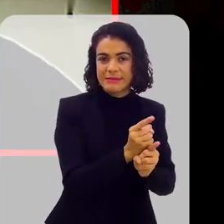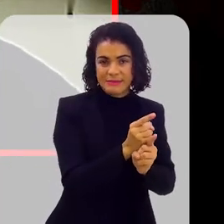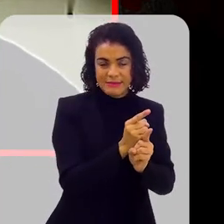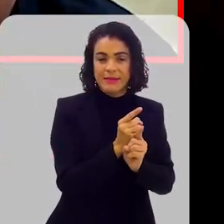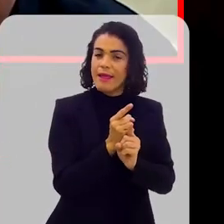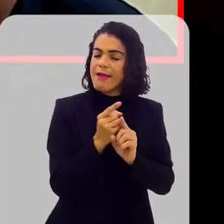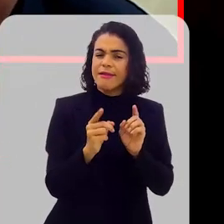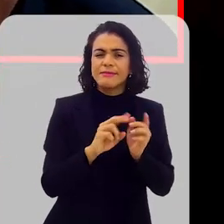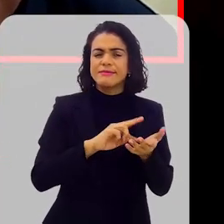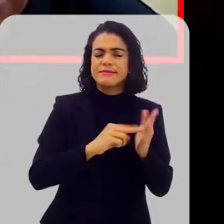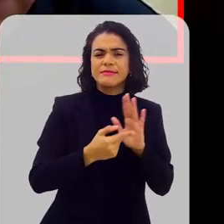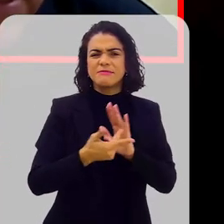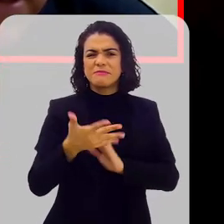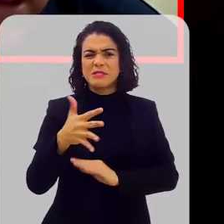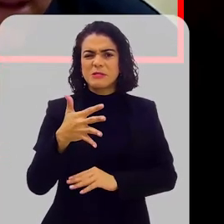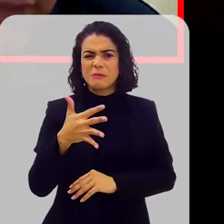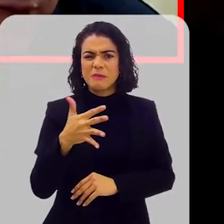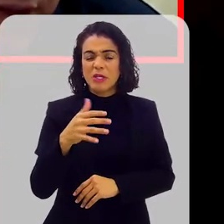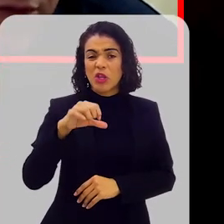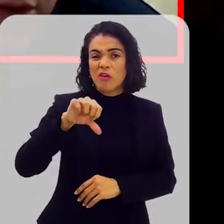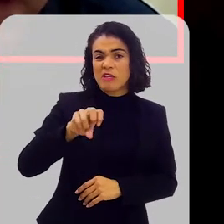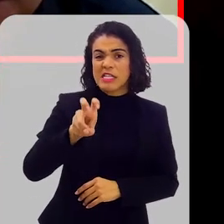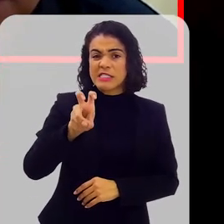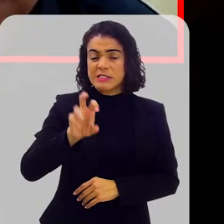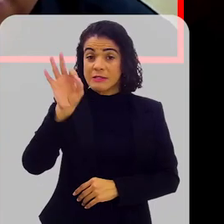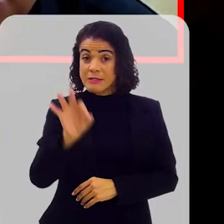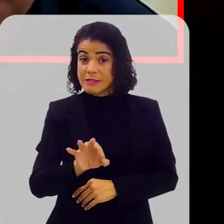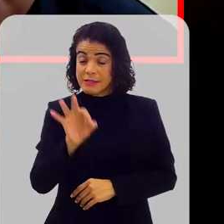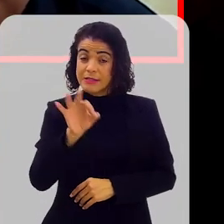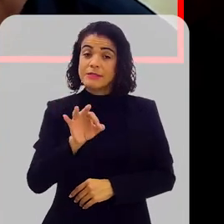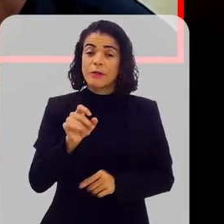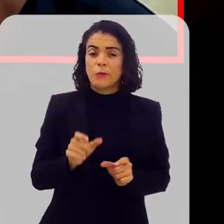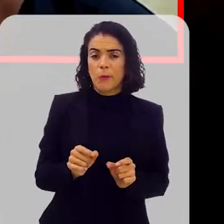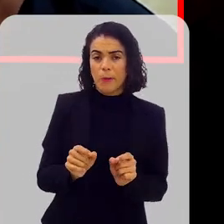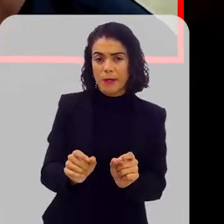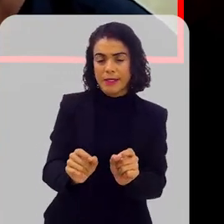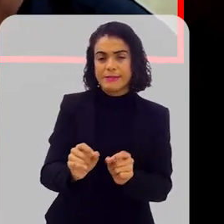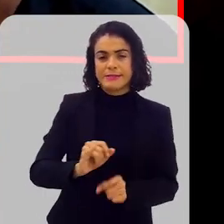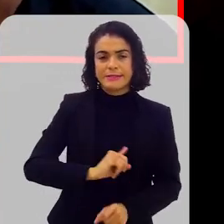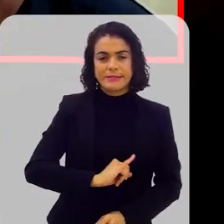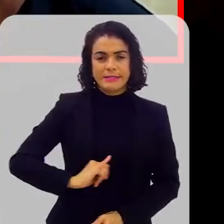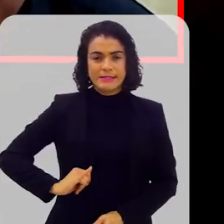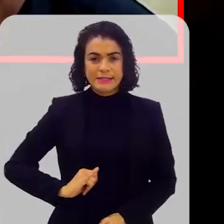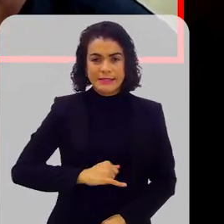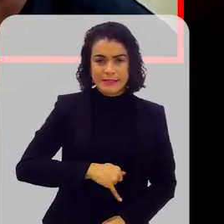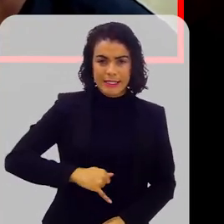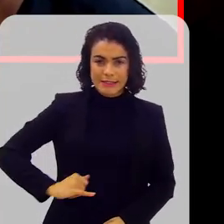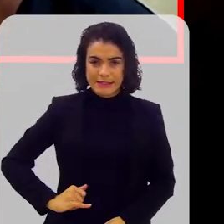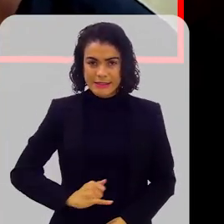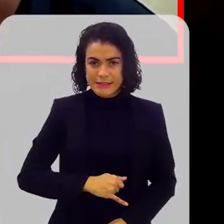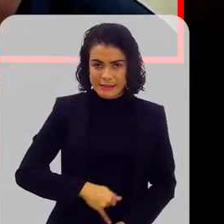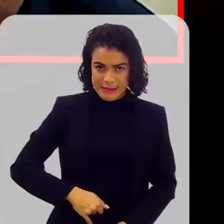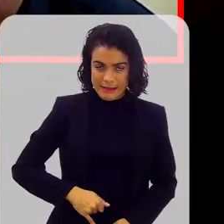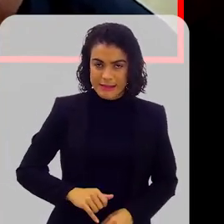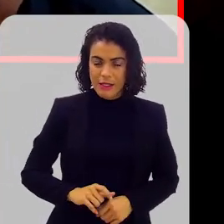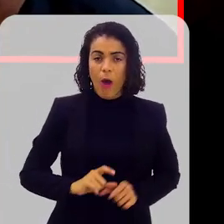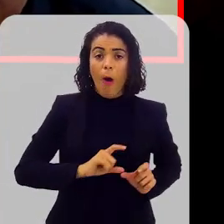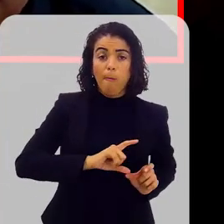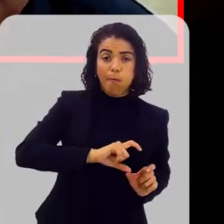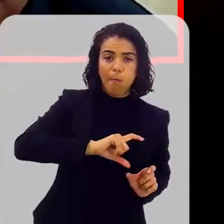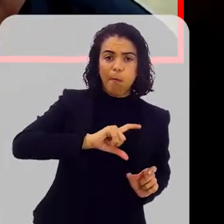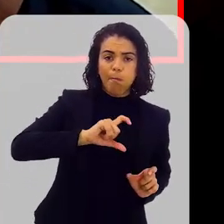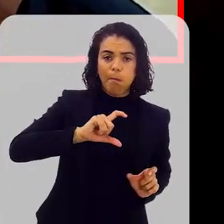comum. O adenocarcinoma, ele representa pelo menos 90 a 95% dos tumores de intestino